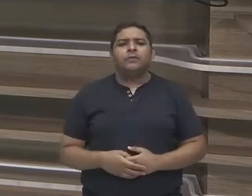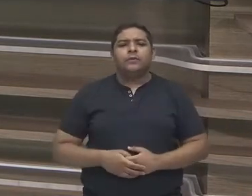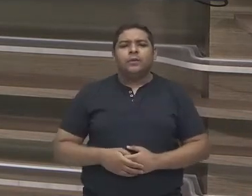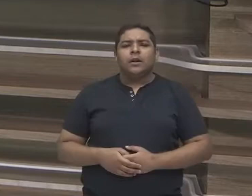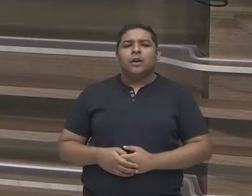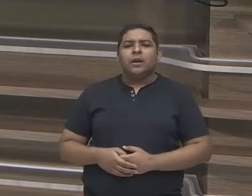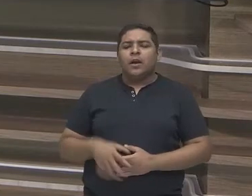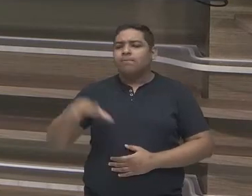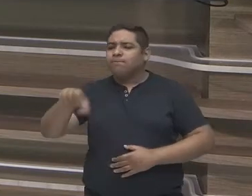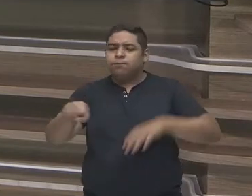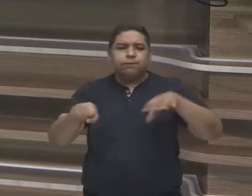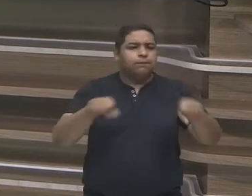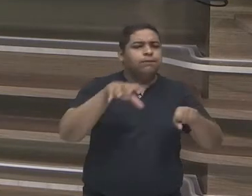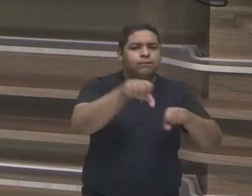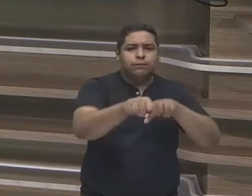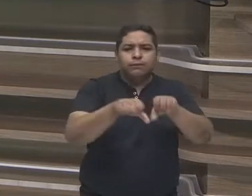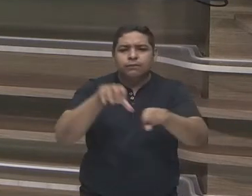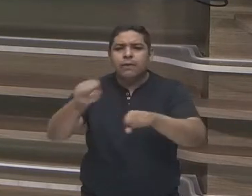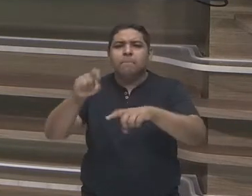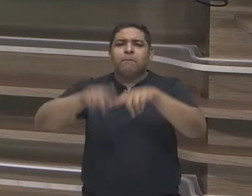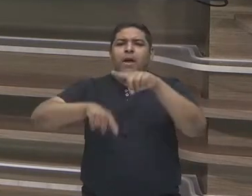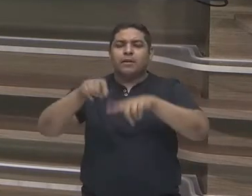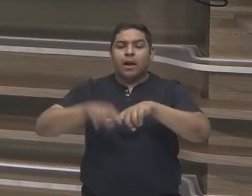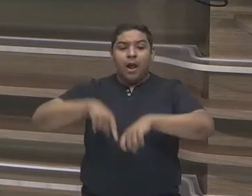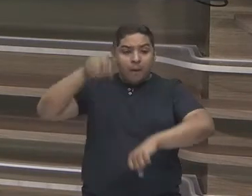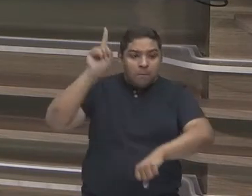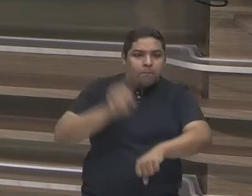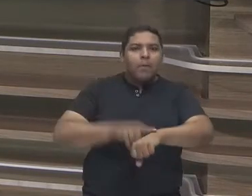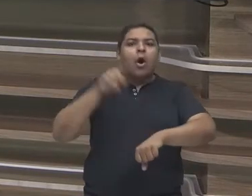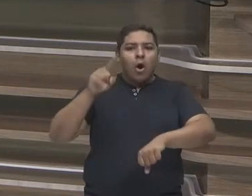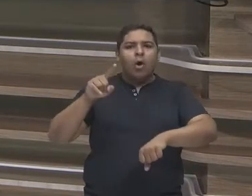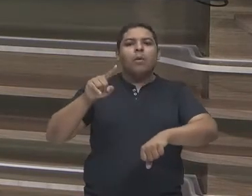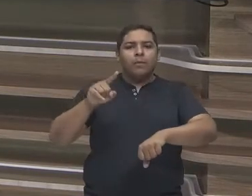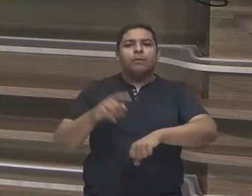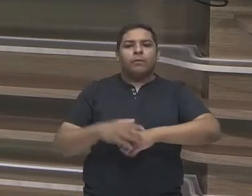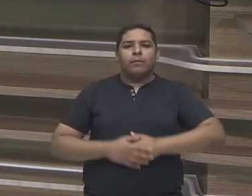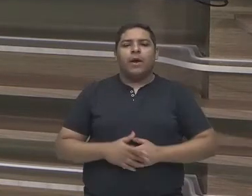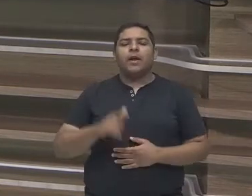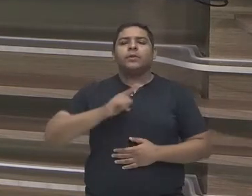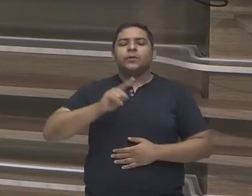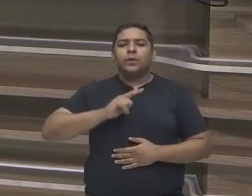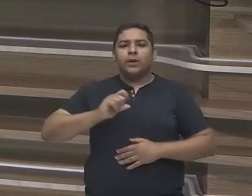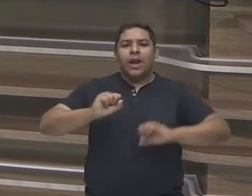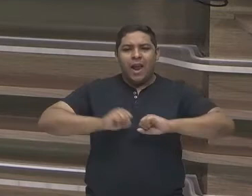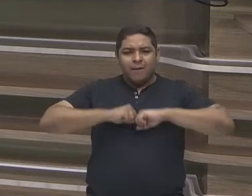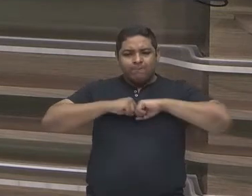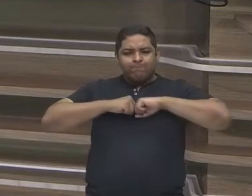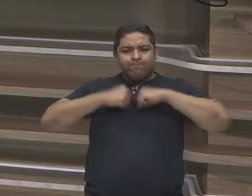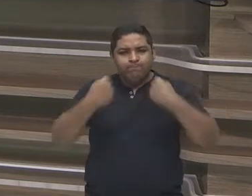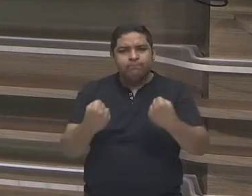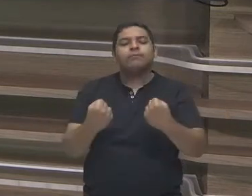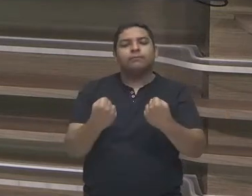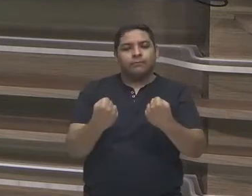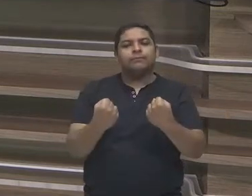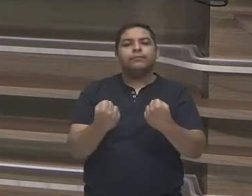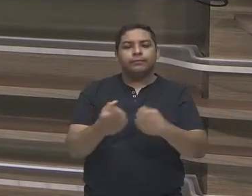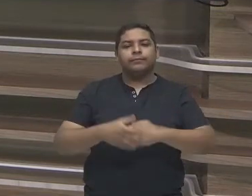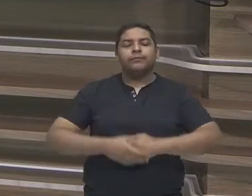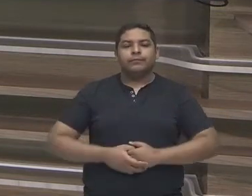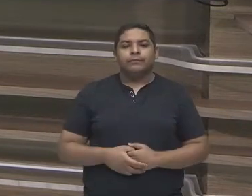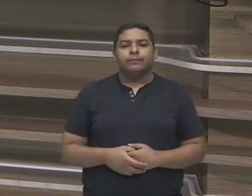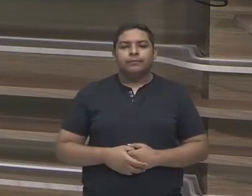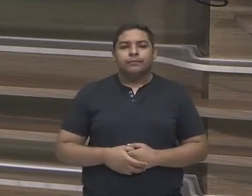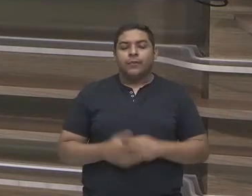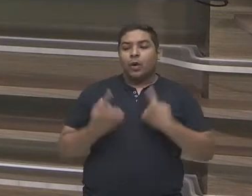confiscar por conta própria, porque era o seu momento ali de causar essa ação contra aqueles que estavam lhe